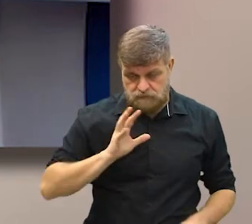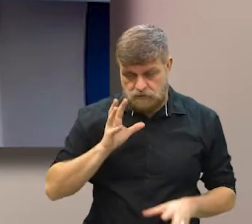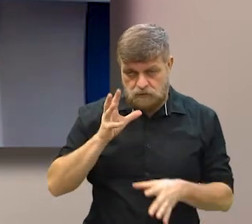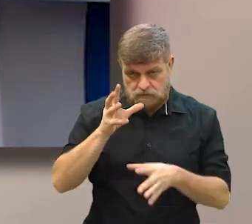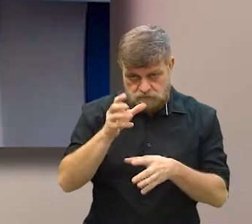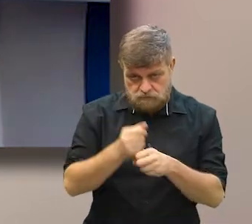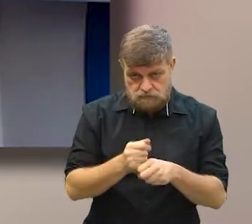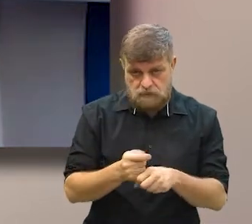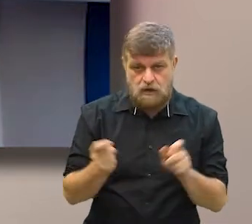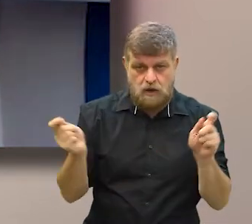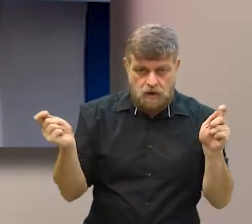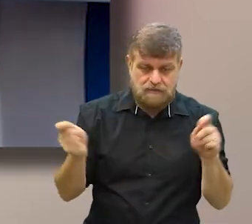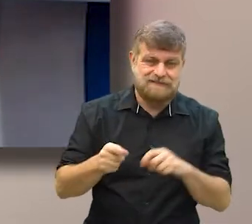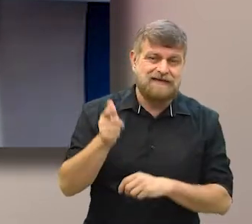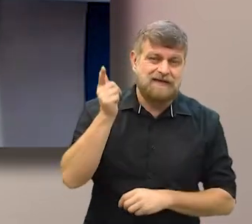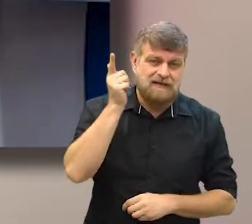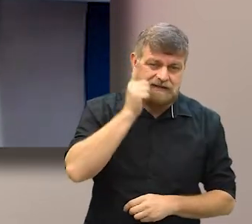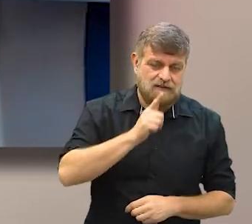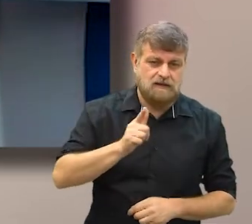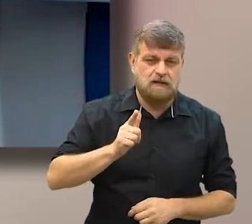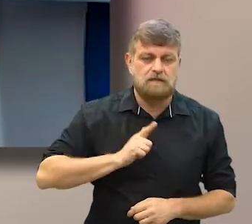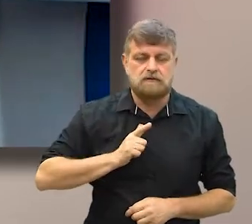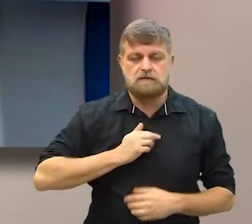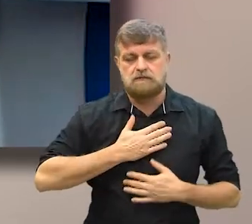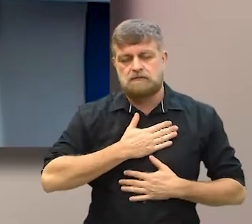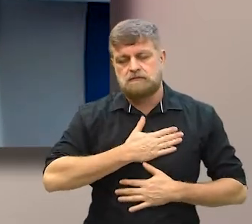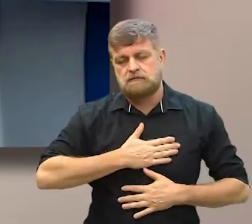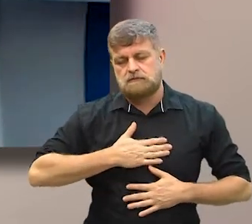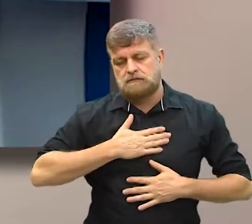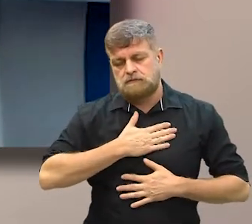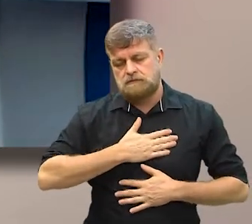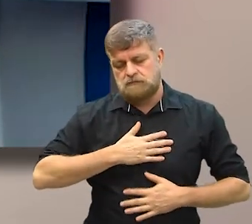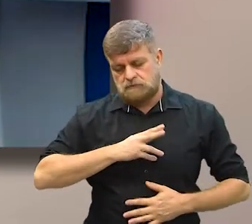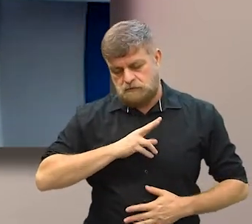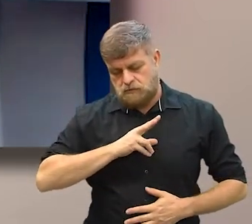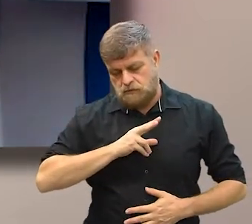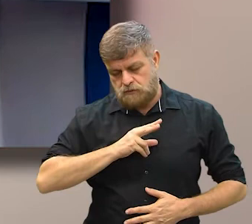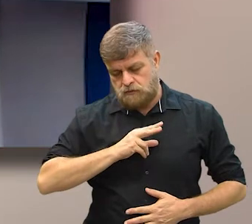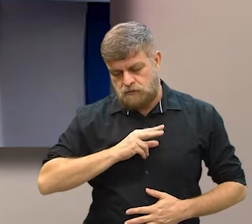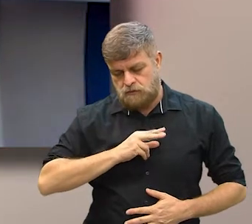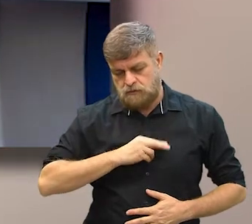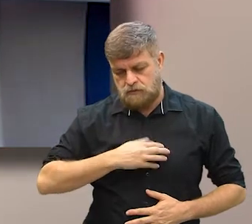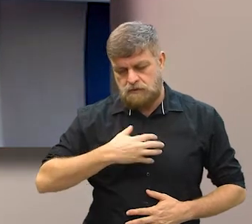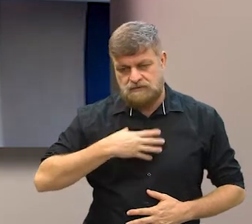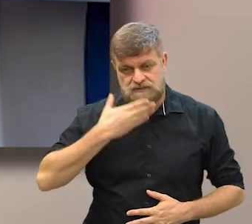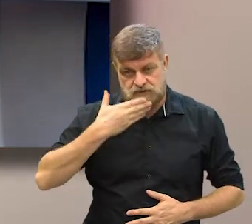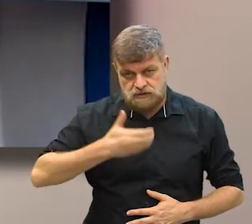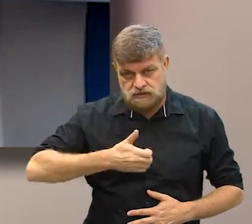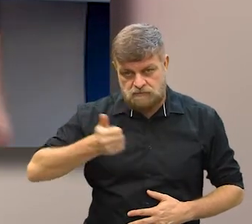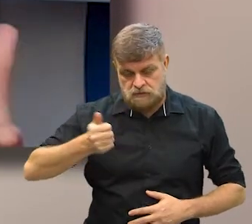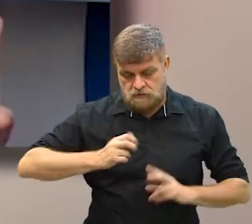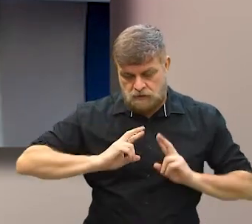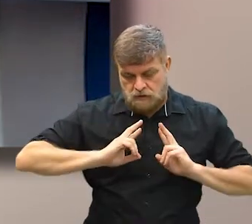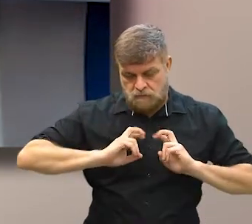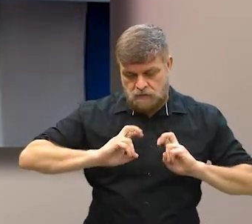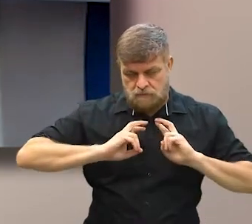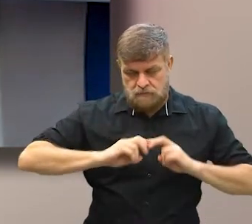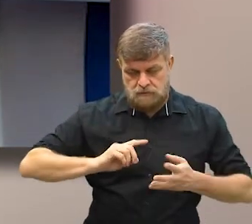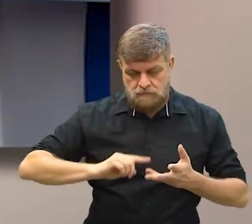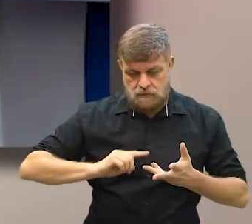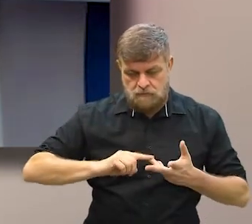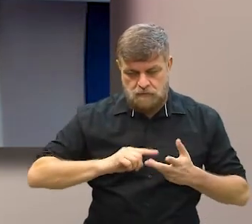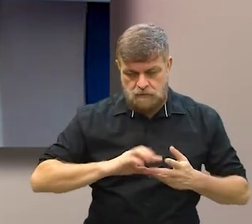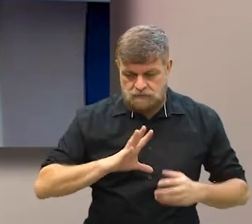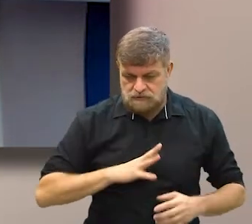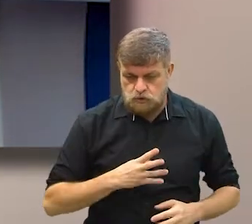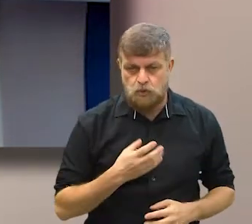você consegue ter essa harmonização e conseguir se sentir melhor e olhar para situações com